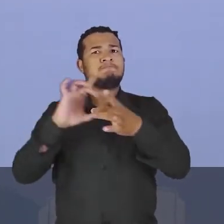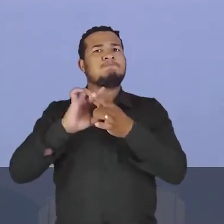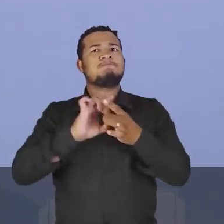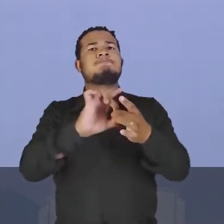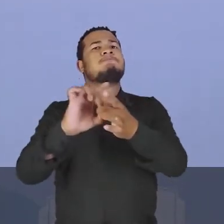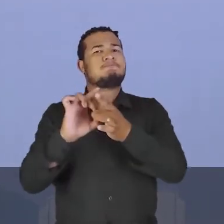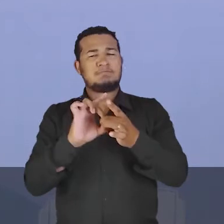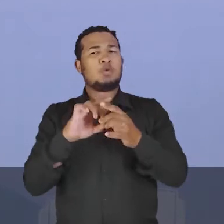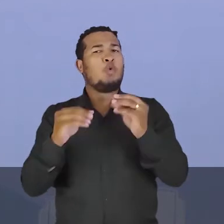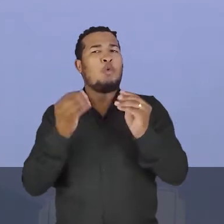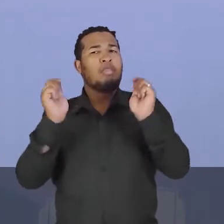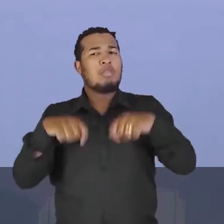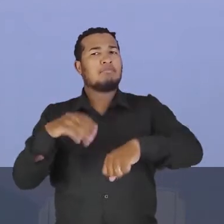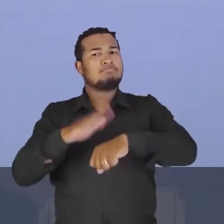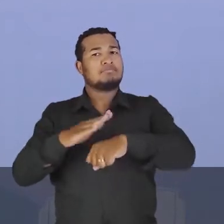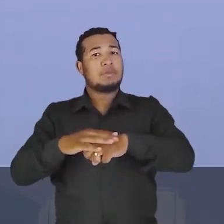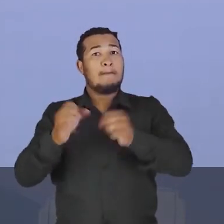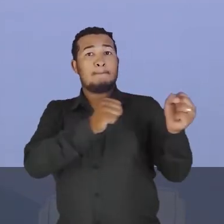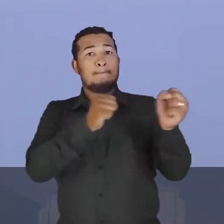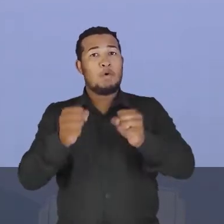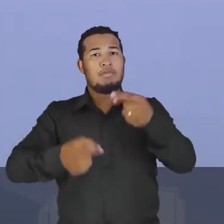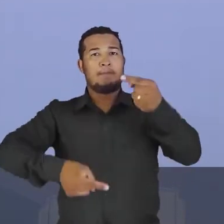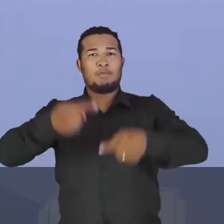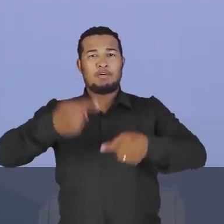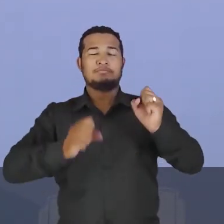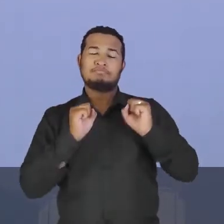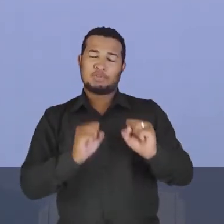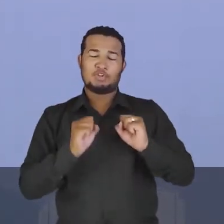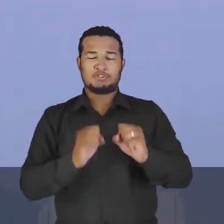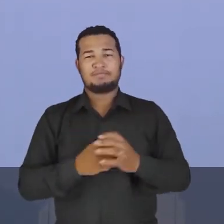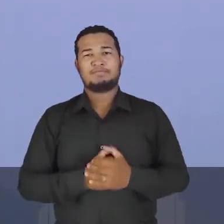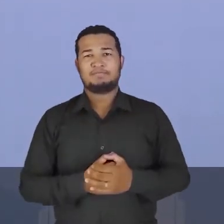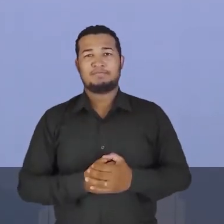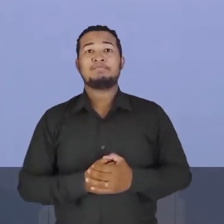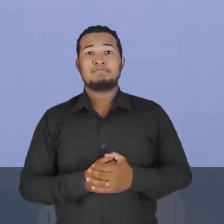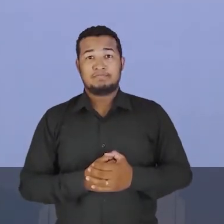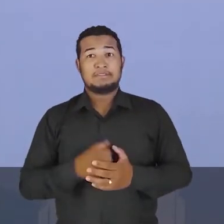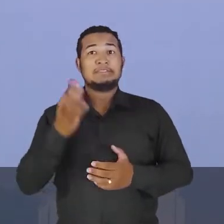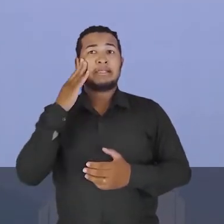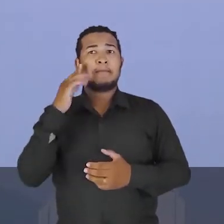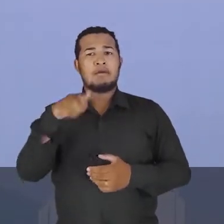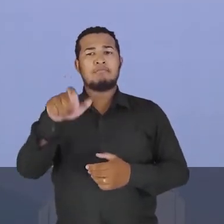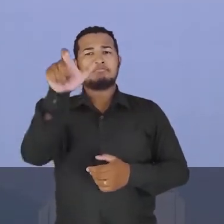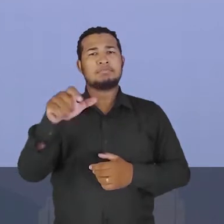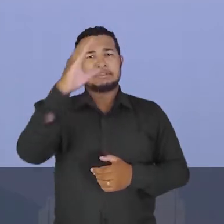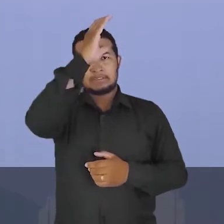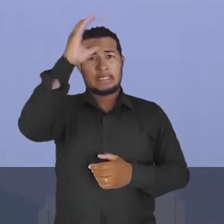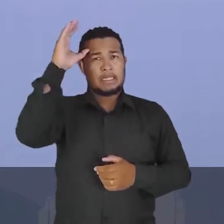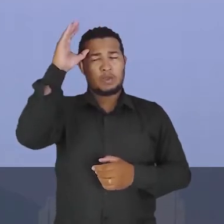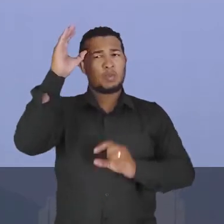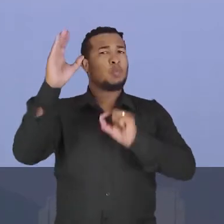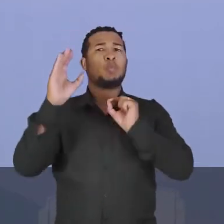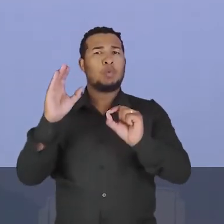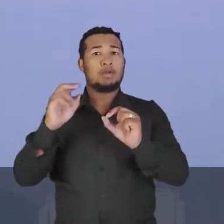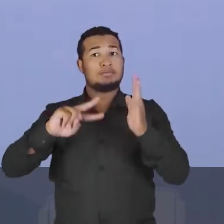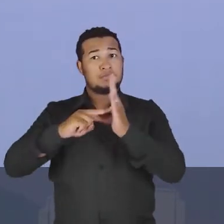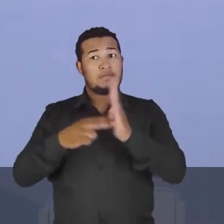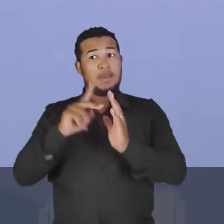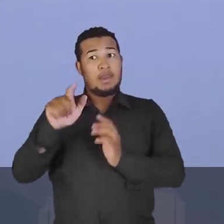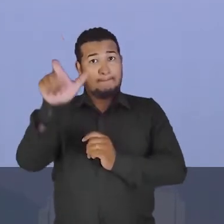você exercer algum poder político. Conceituando o cidadão, aqui de um modo mais claro, cidadão vai ser